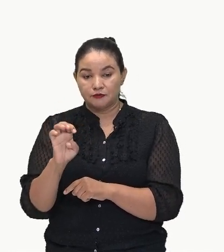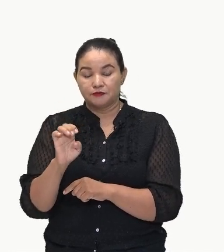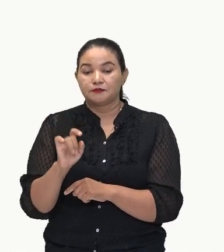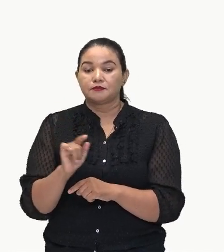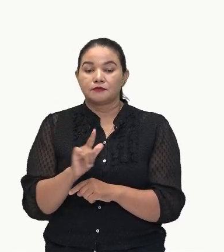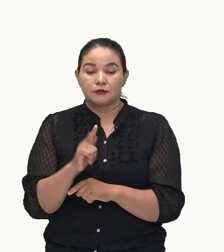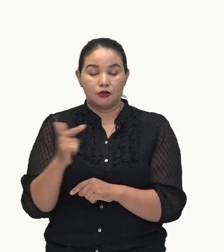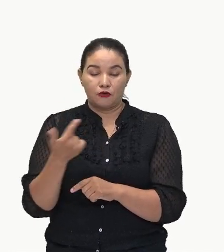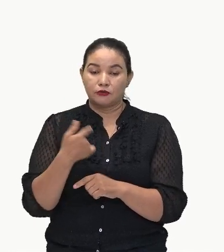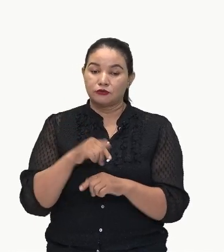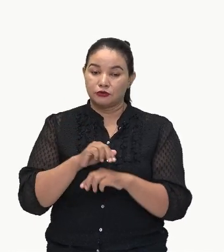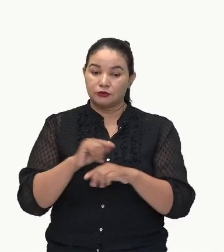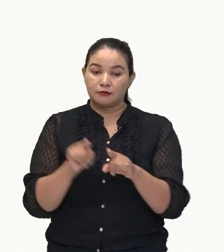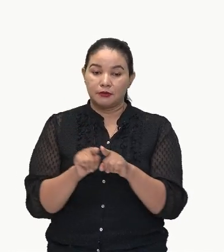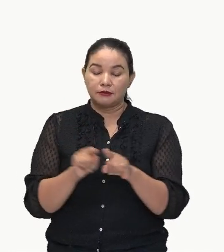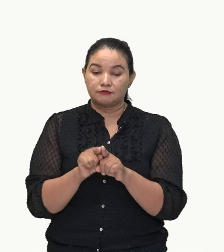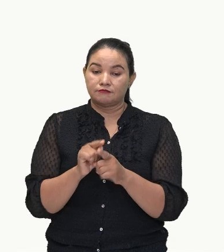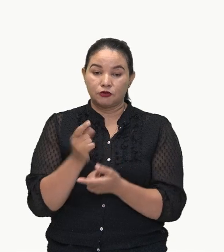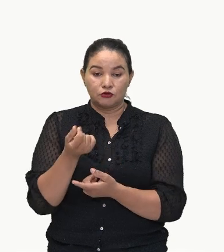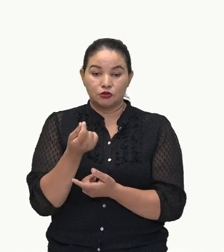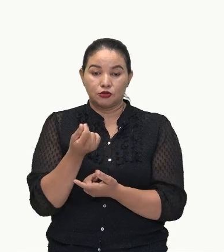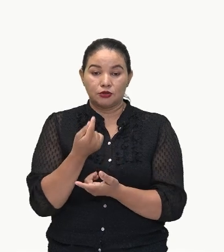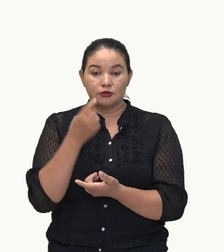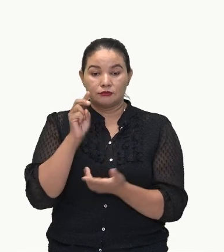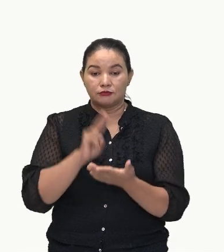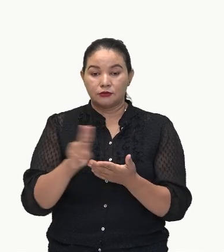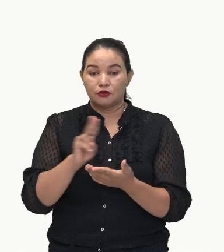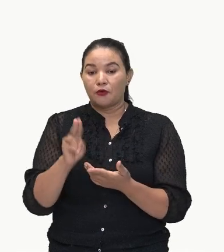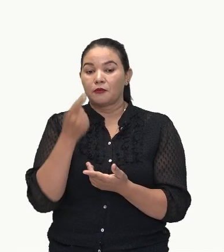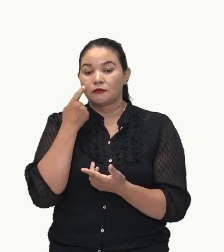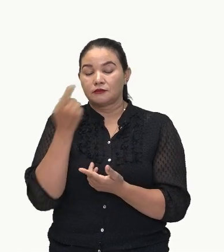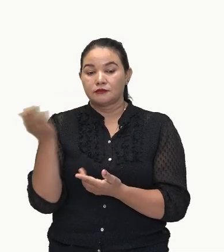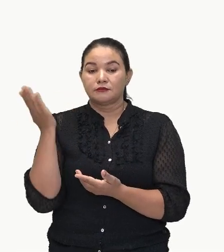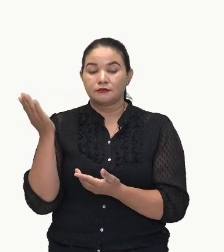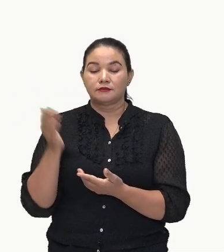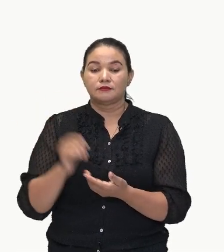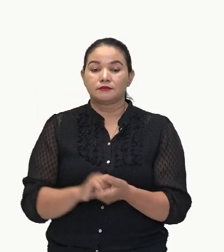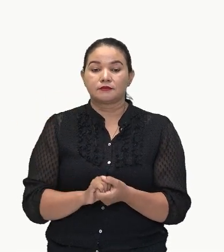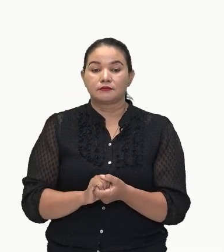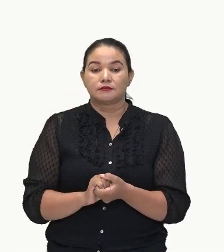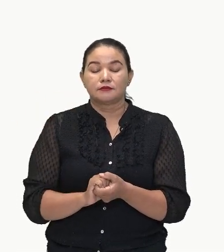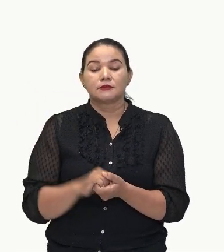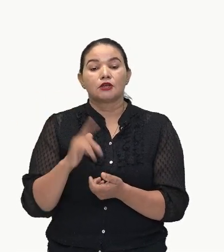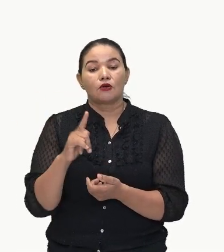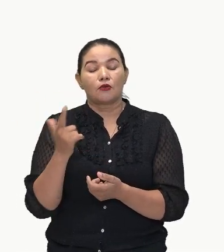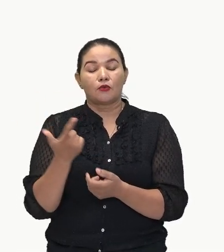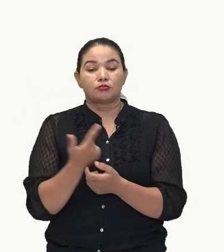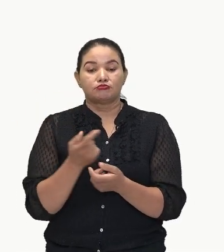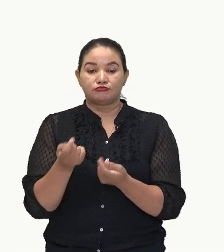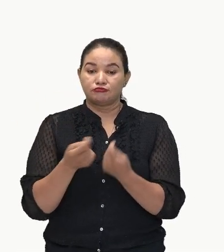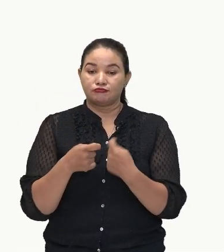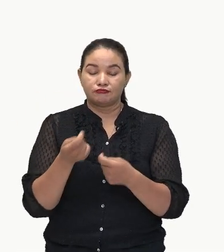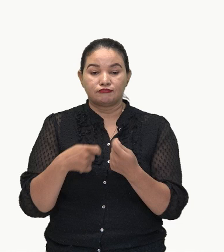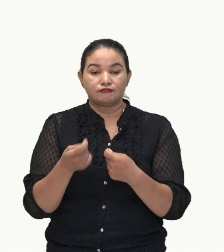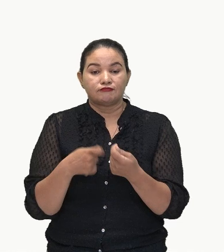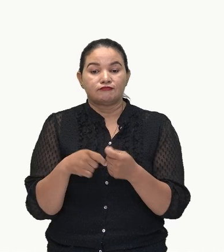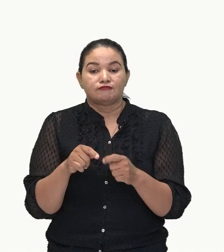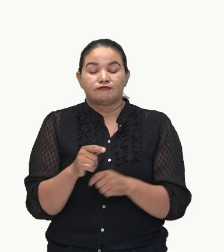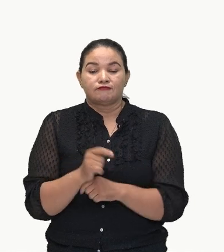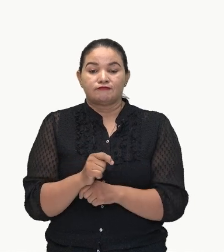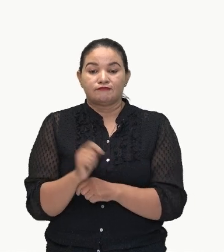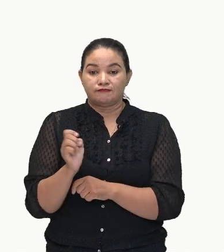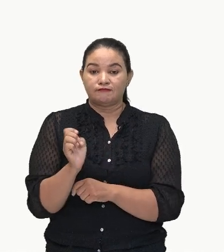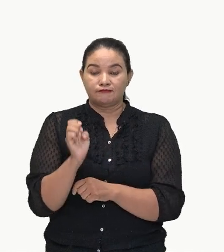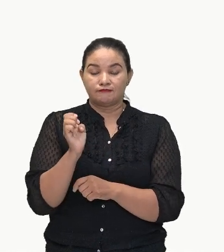ok? E a moeda oficial, Nuntru Butanês. Falando da economia, é um país